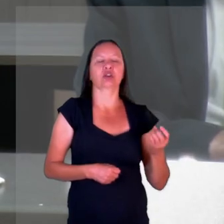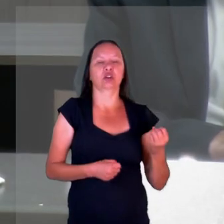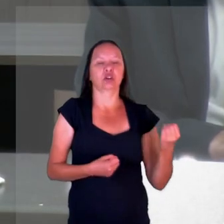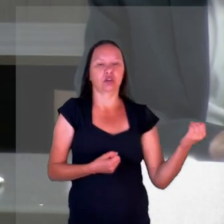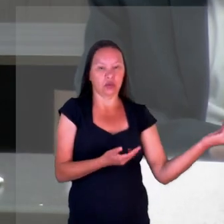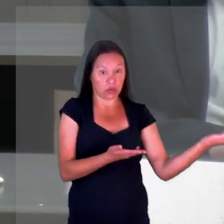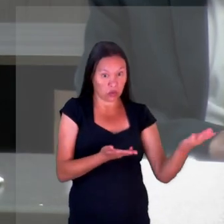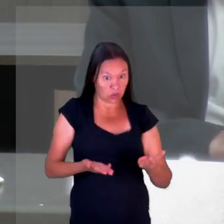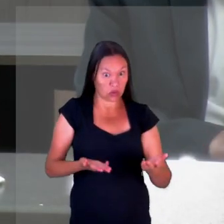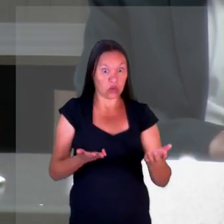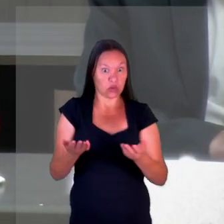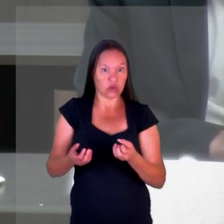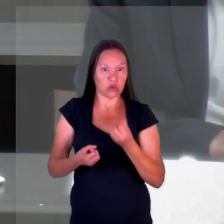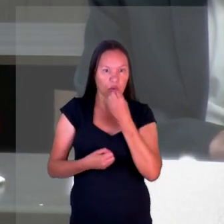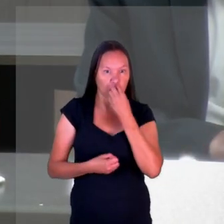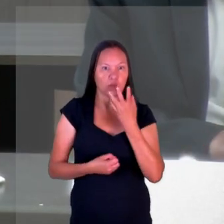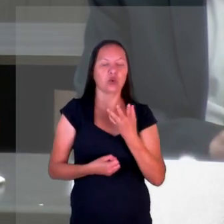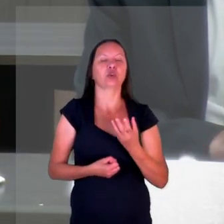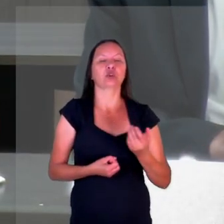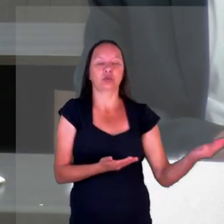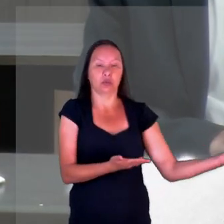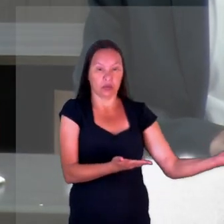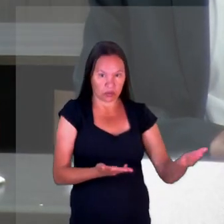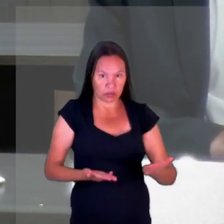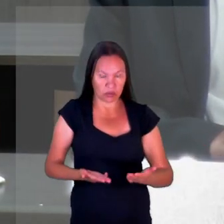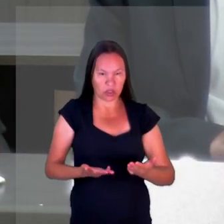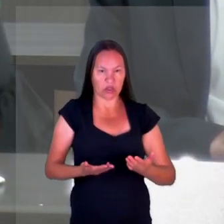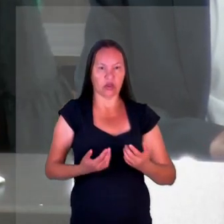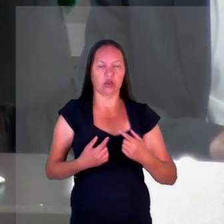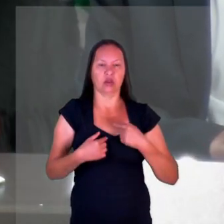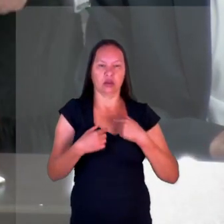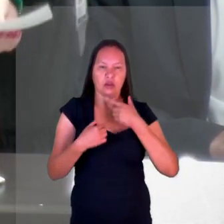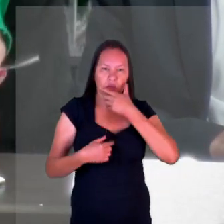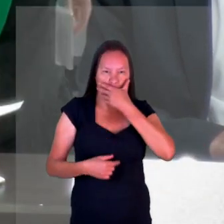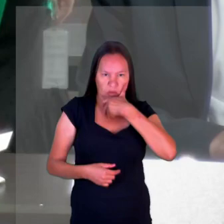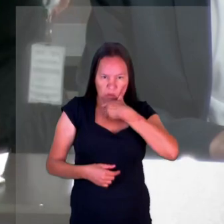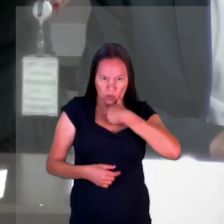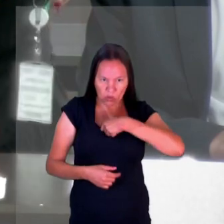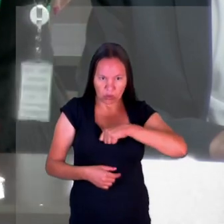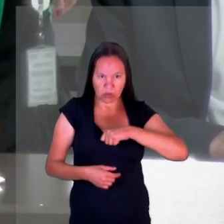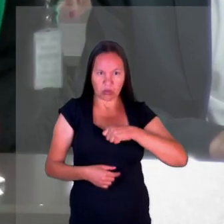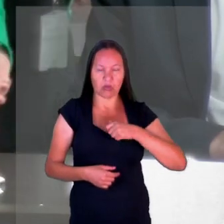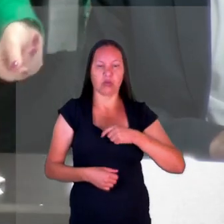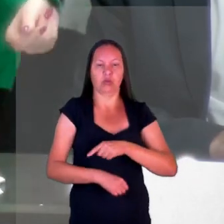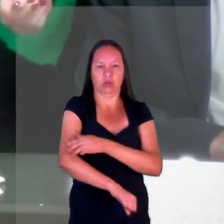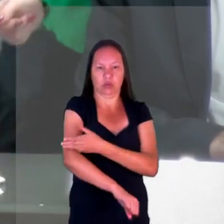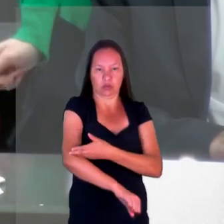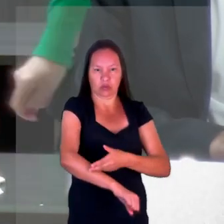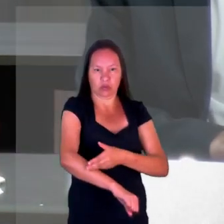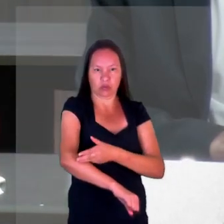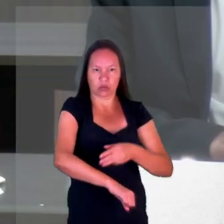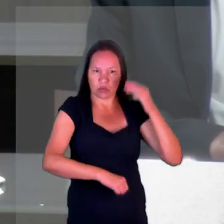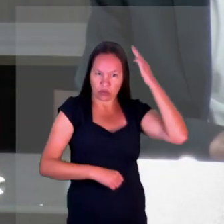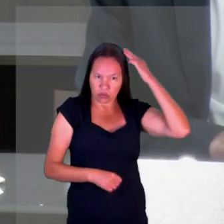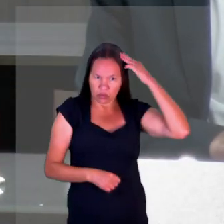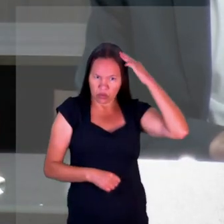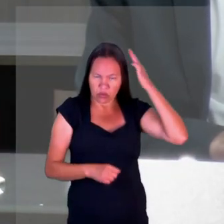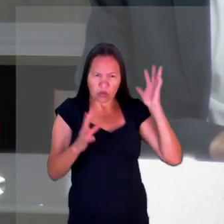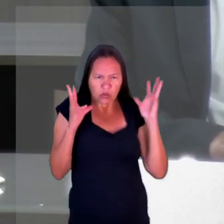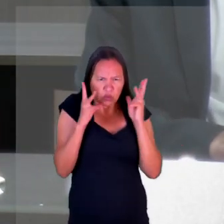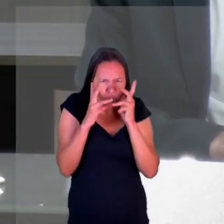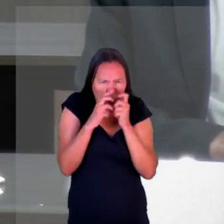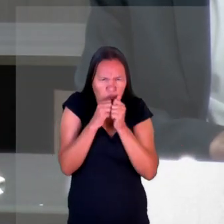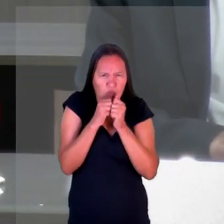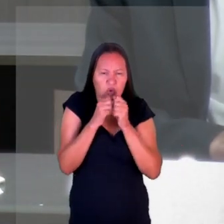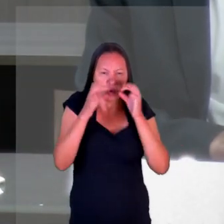bem-vindos vou iniciar pela minha autodescrição eu sou uma mulher branca de cabelos escuros estou usando óculos